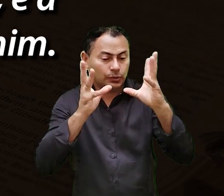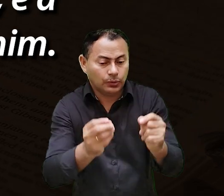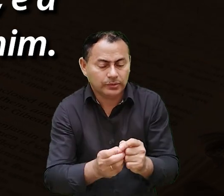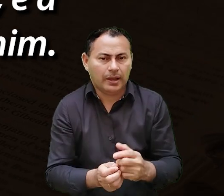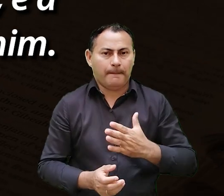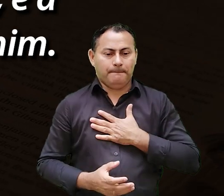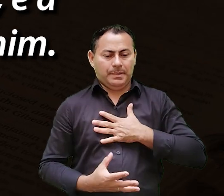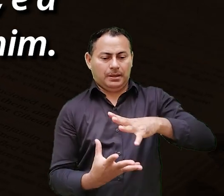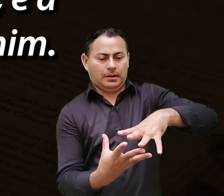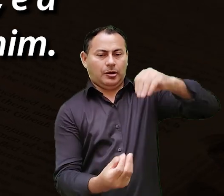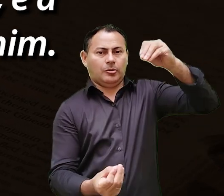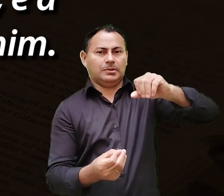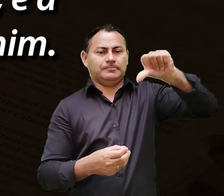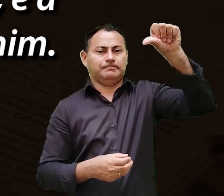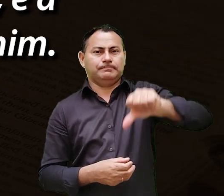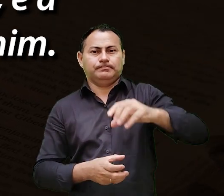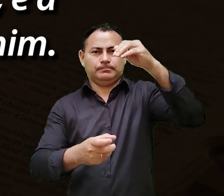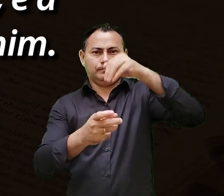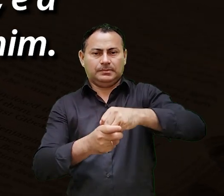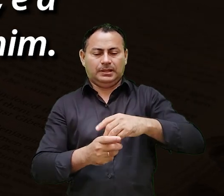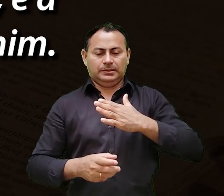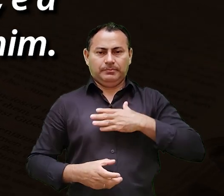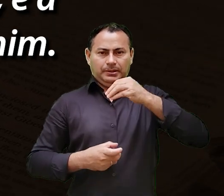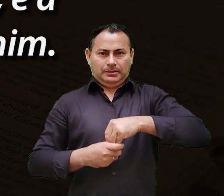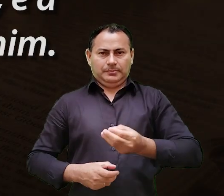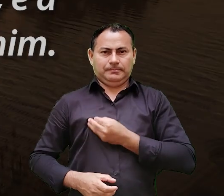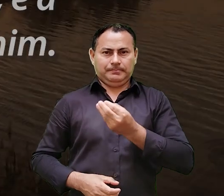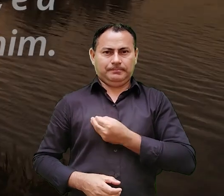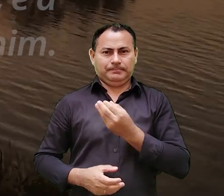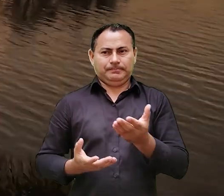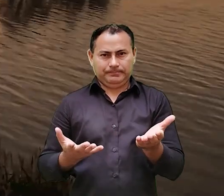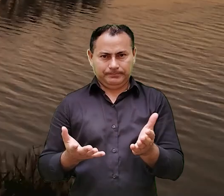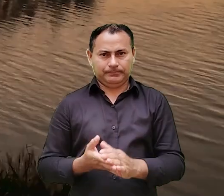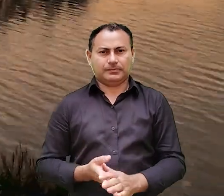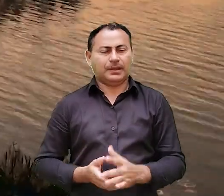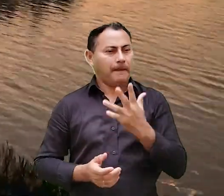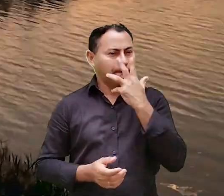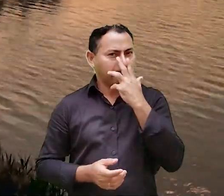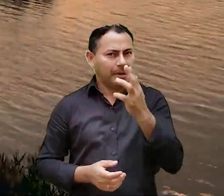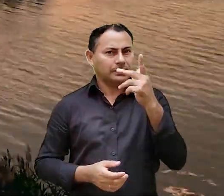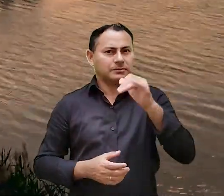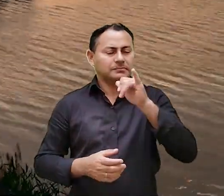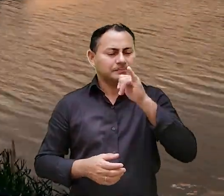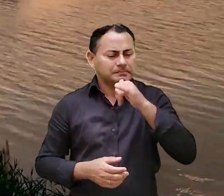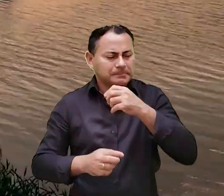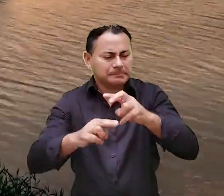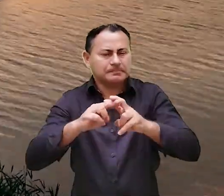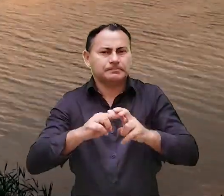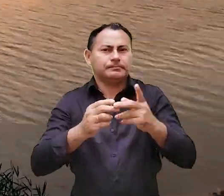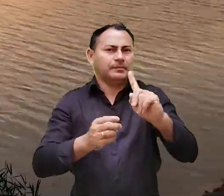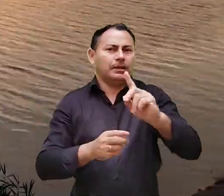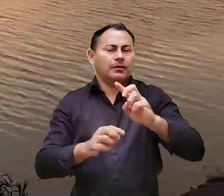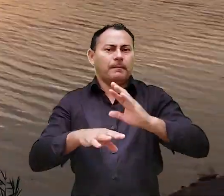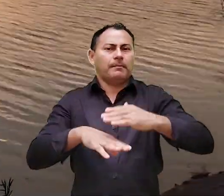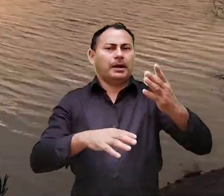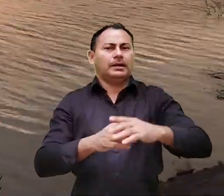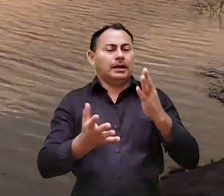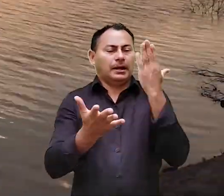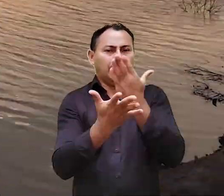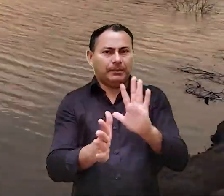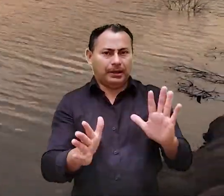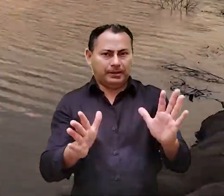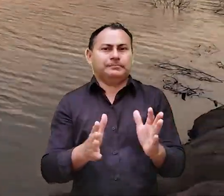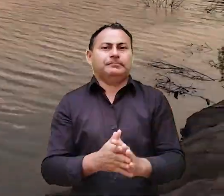disso tudo e a minha alma desfalece dentro de mim. E parece que suas lamentações não vão